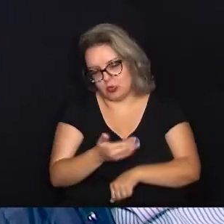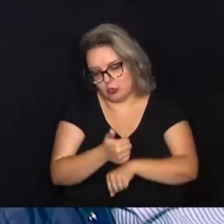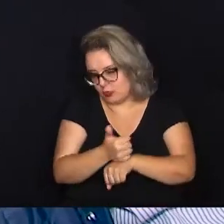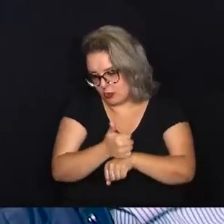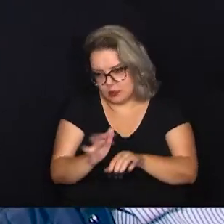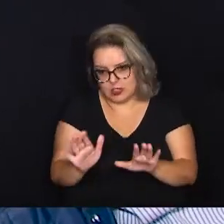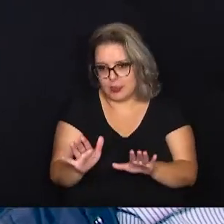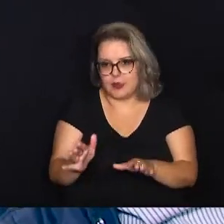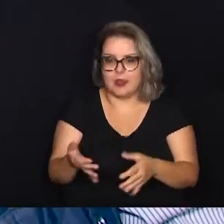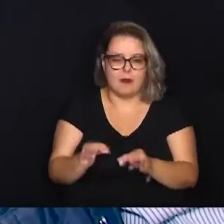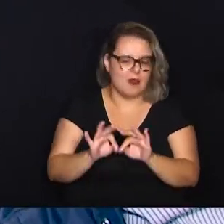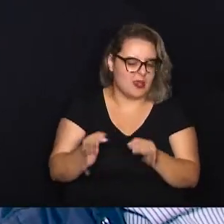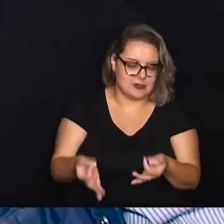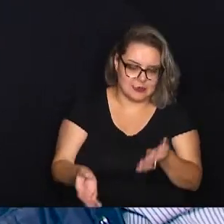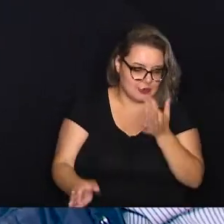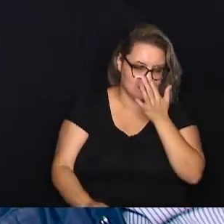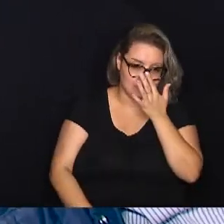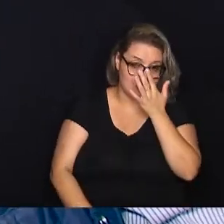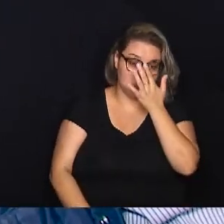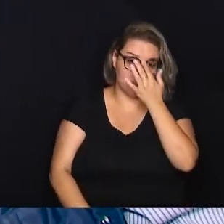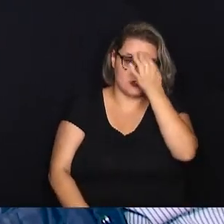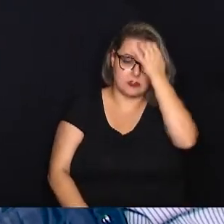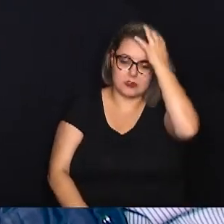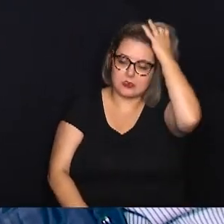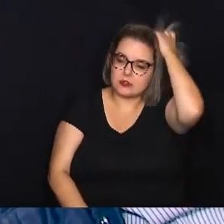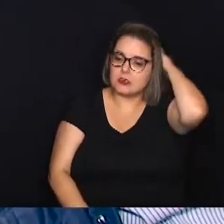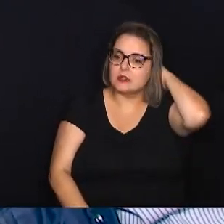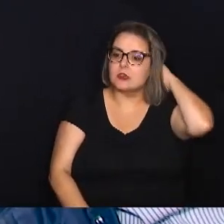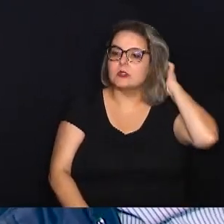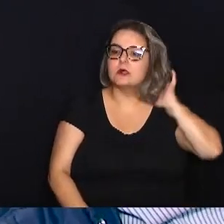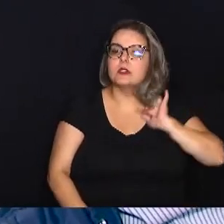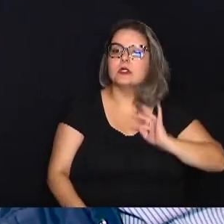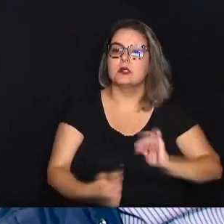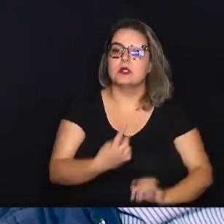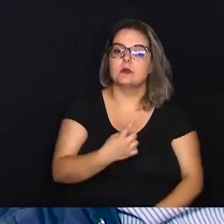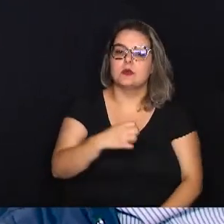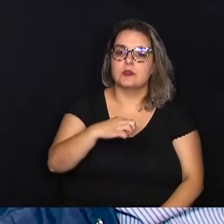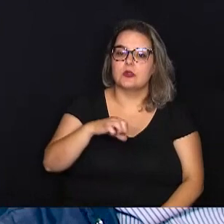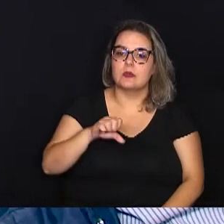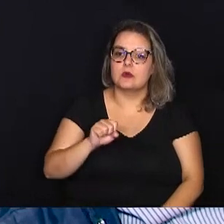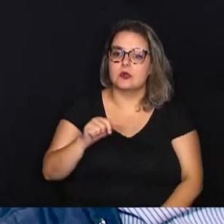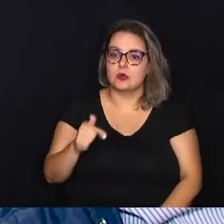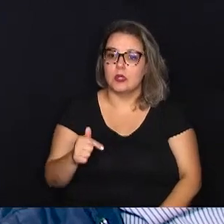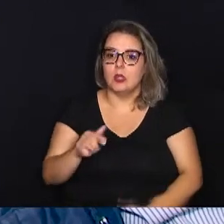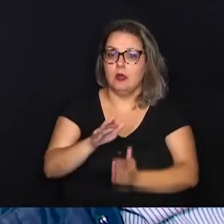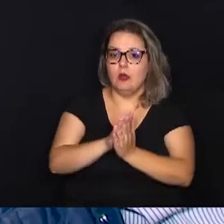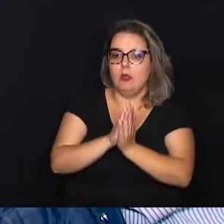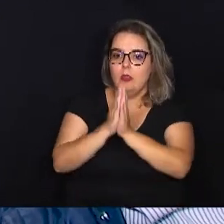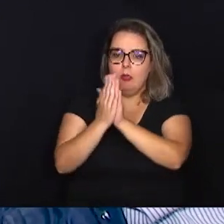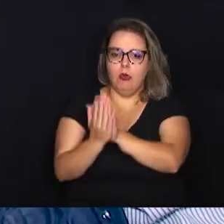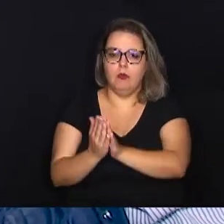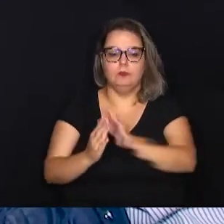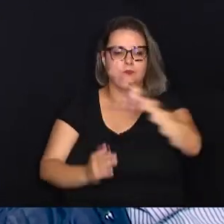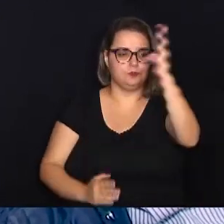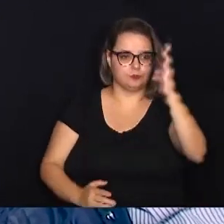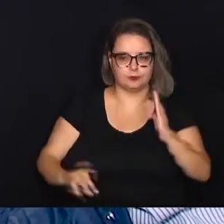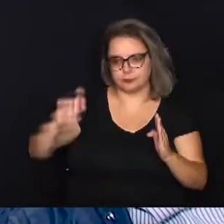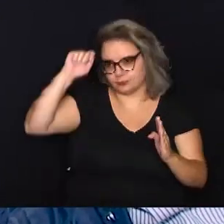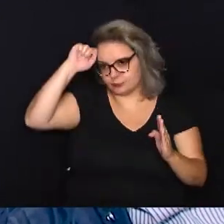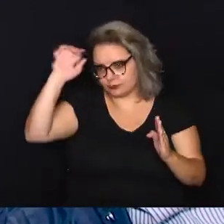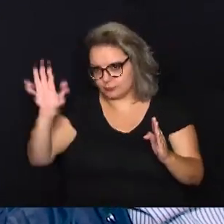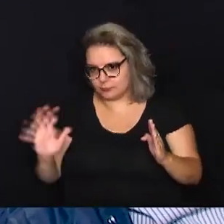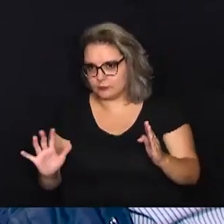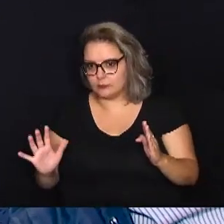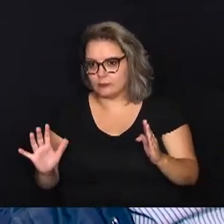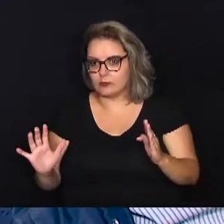escultor, minhas peças são modestas. Em 87, com aquele intercâmbio cultural